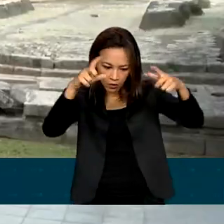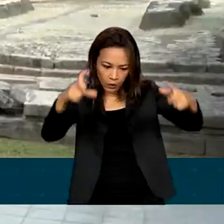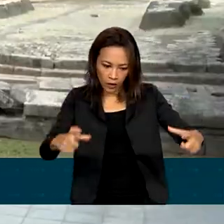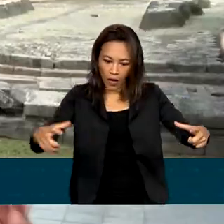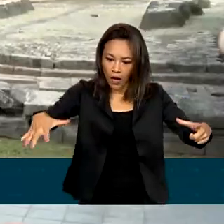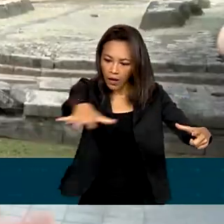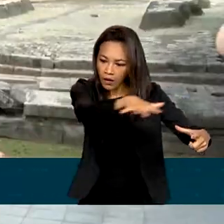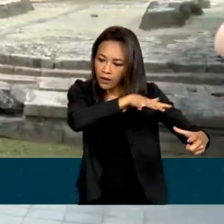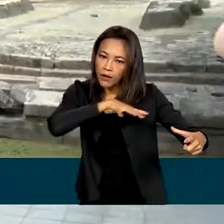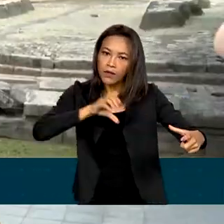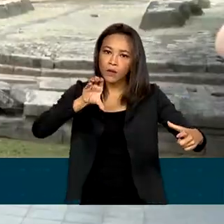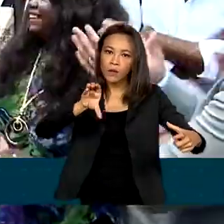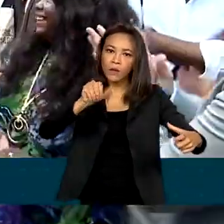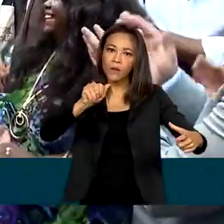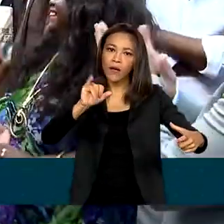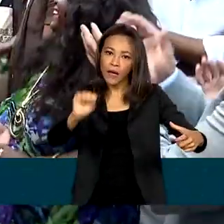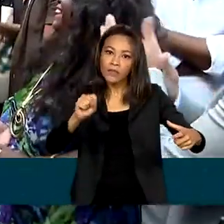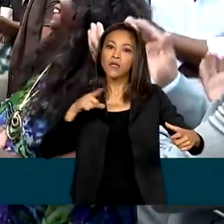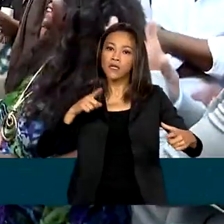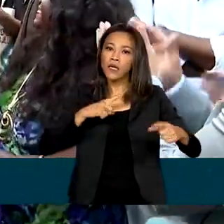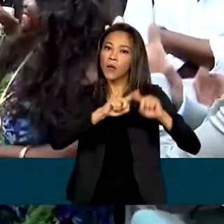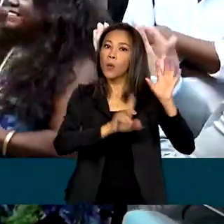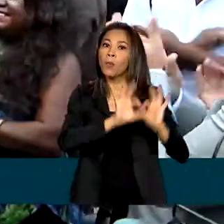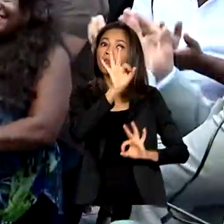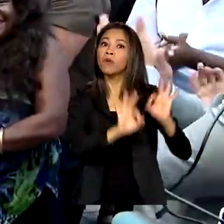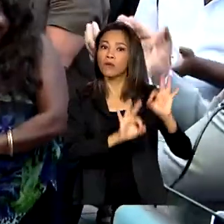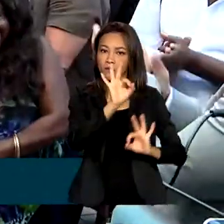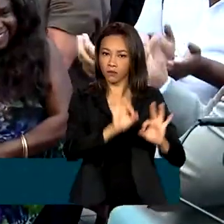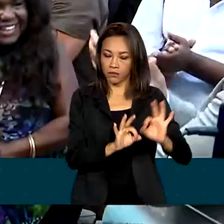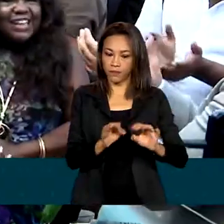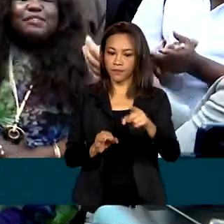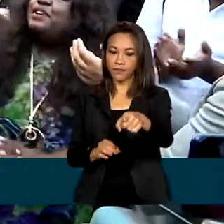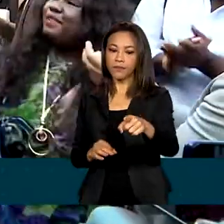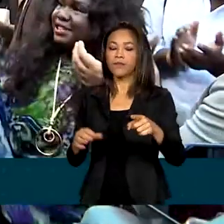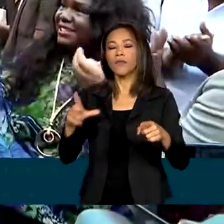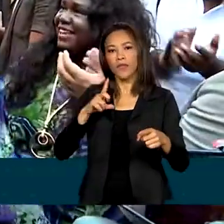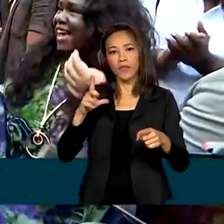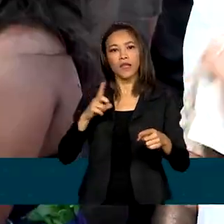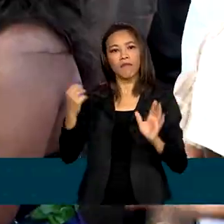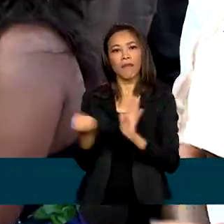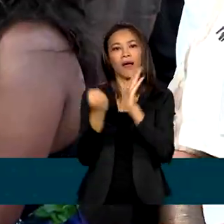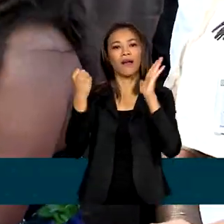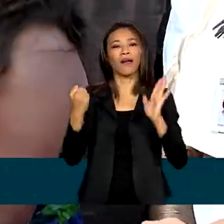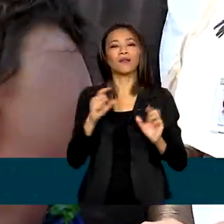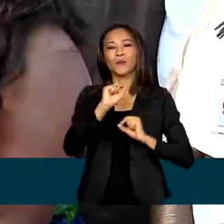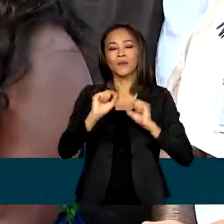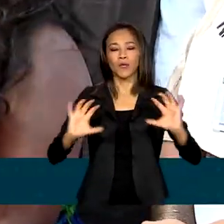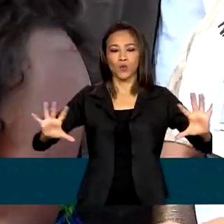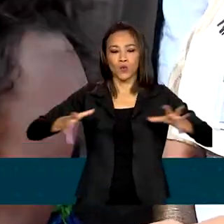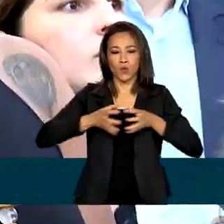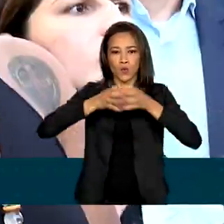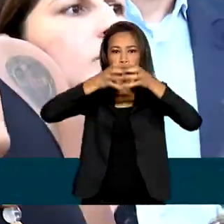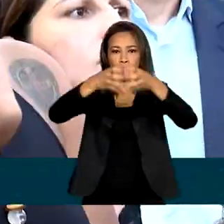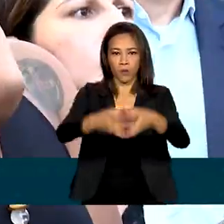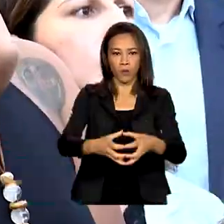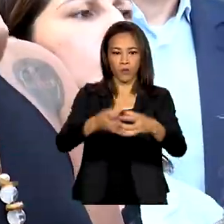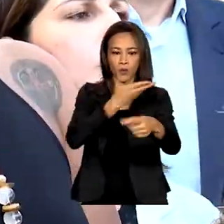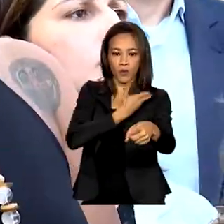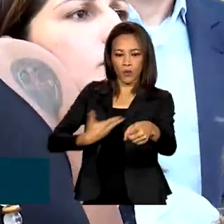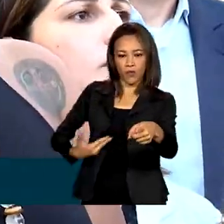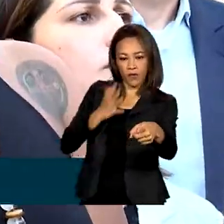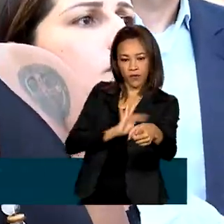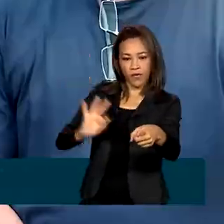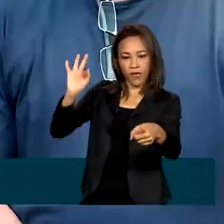também ele prevê um plano de gestão. A retomada do comitê foi marcada pela visita de uma comitiva do governo federal